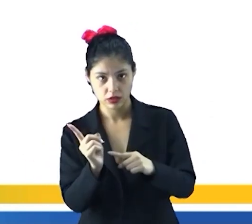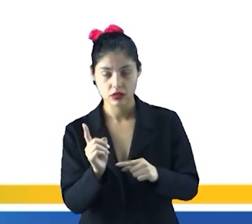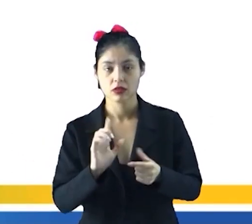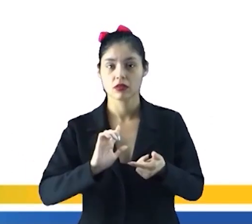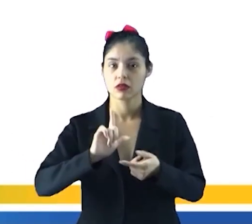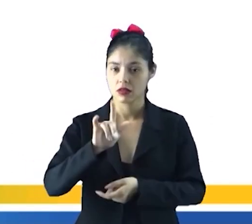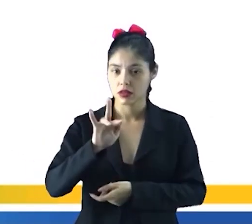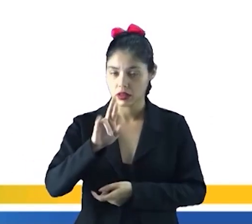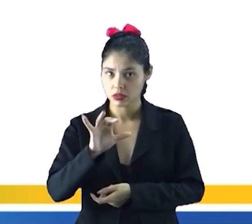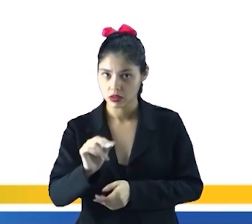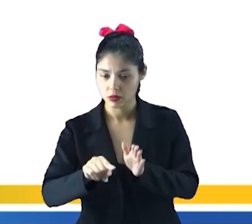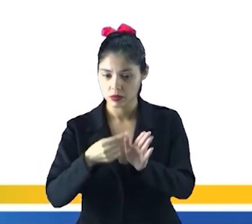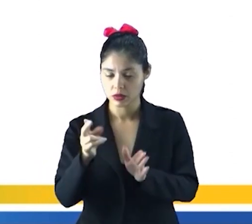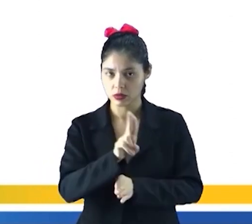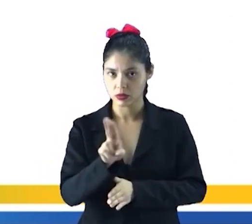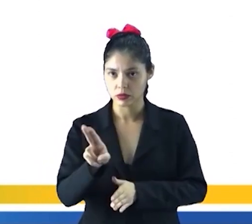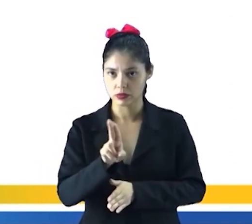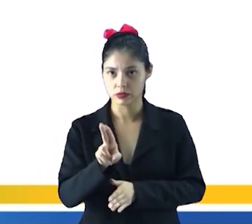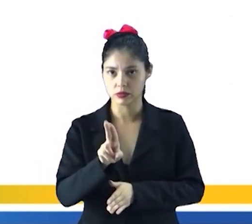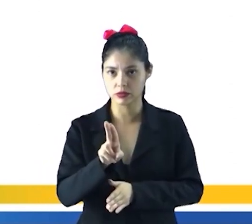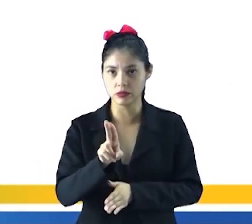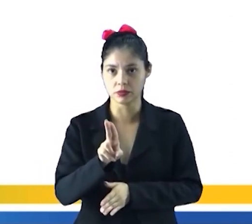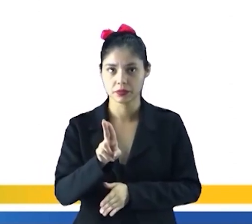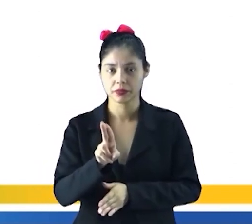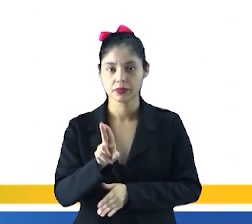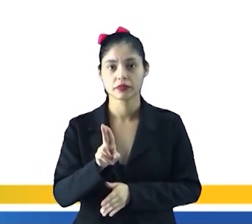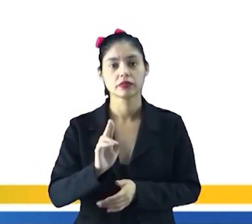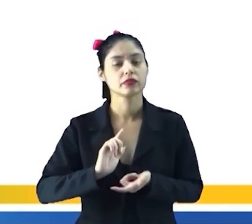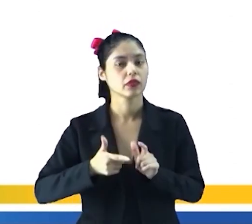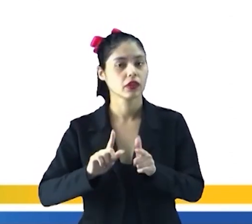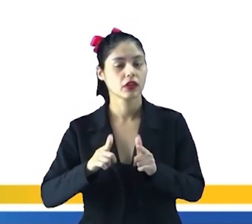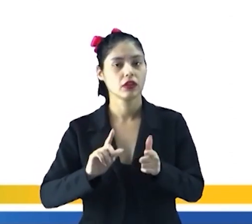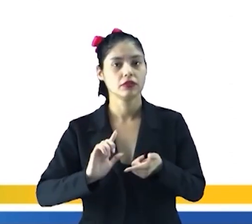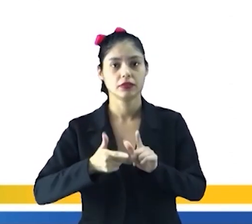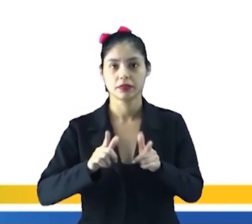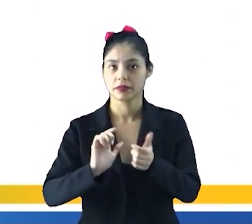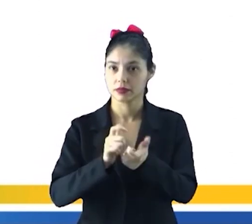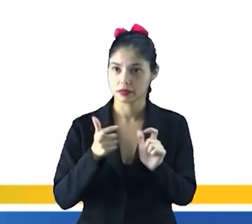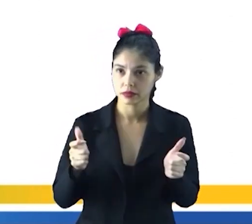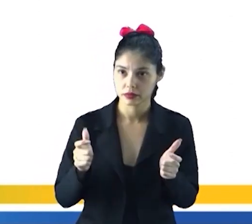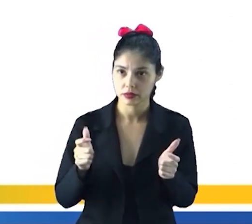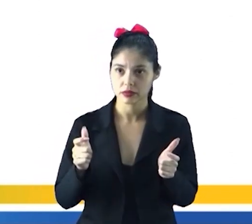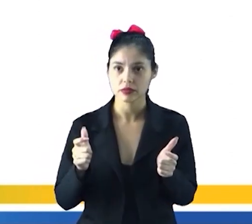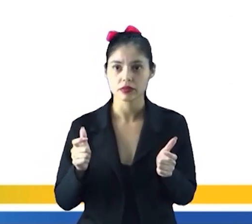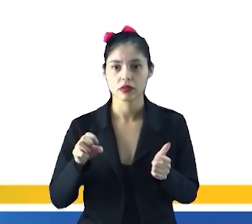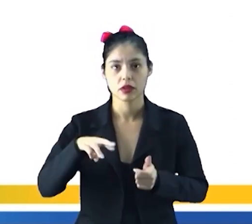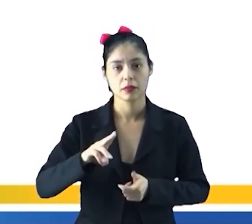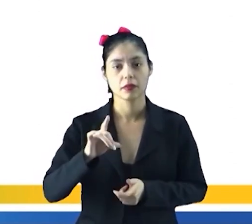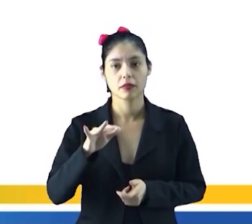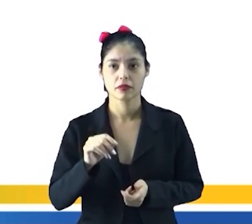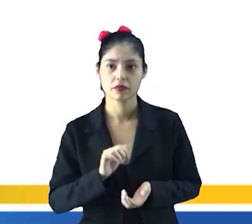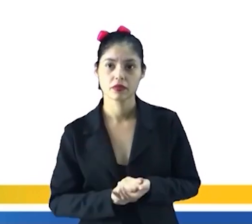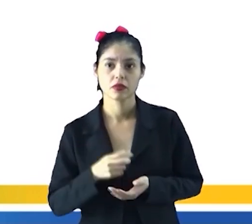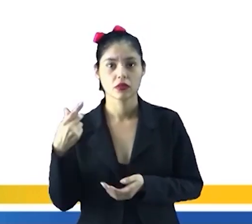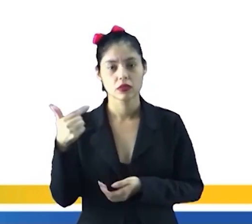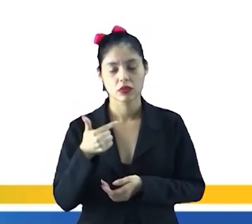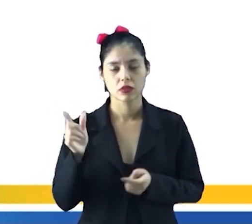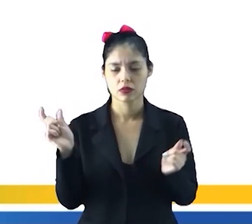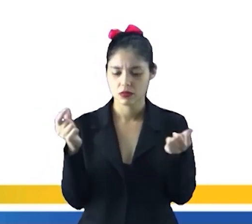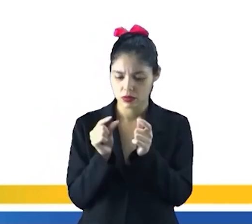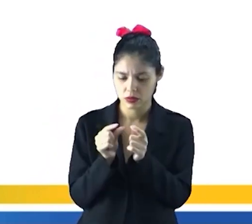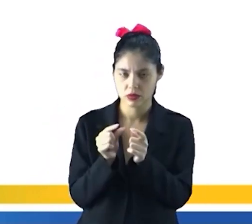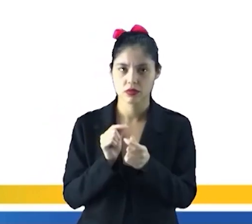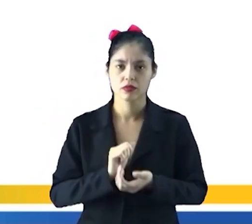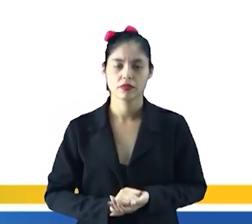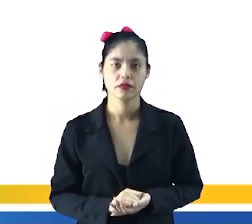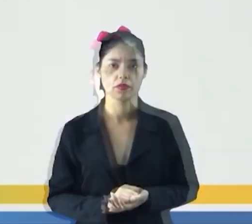em latim, com o primeiro nome, que é o genérico, que refere-se ao gênero, em maiúsculo, e o segundo nome